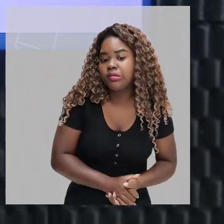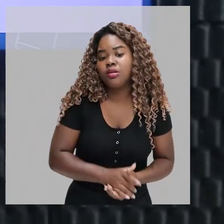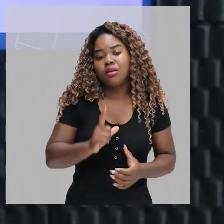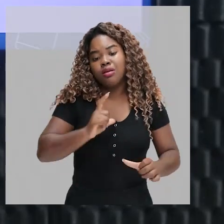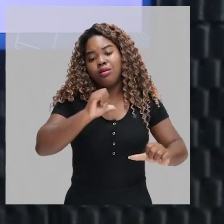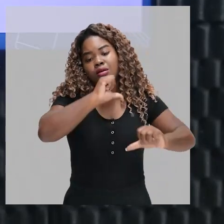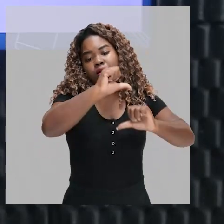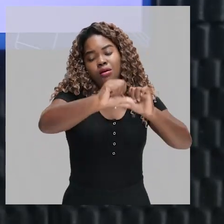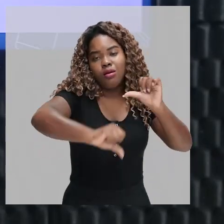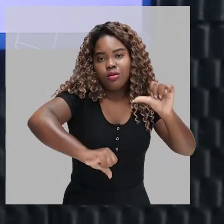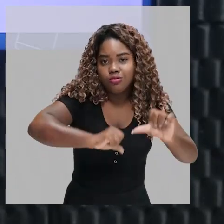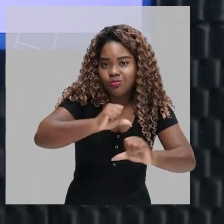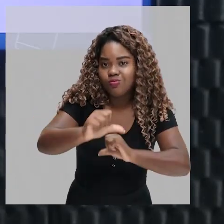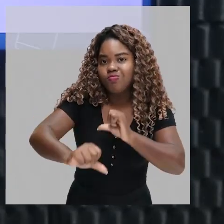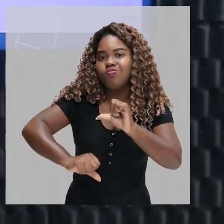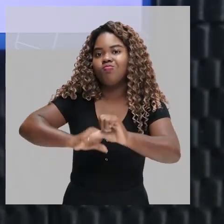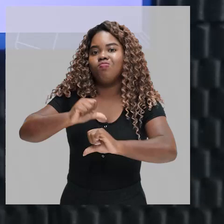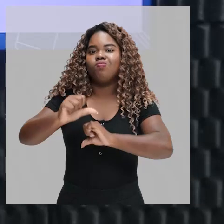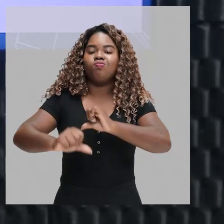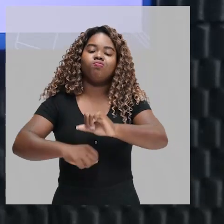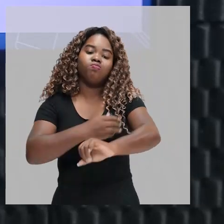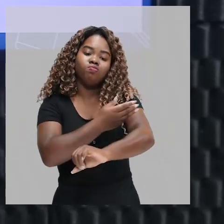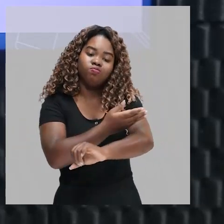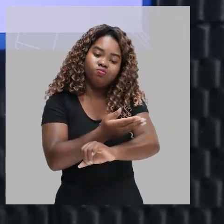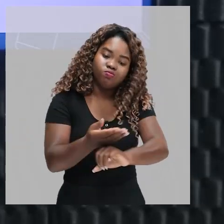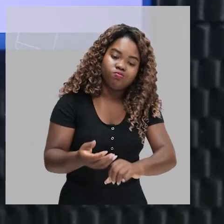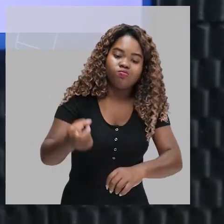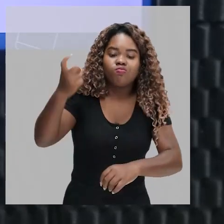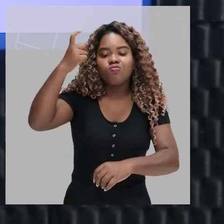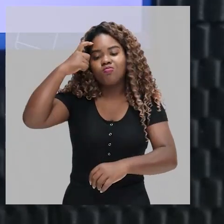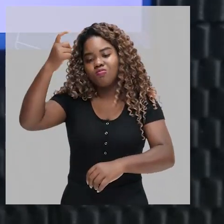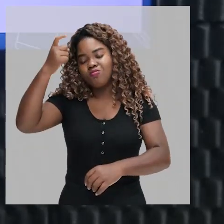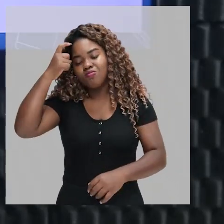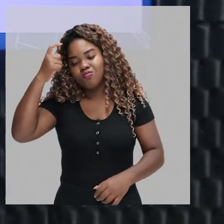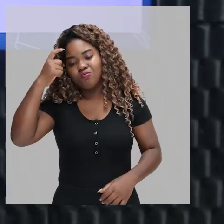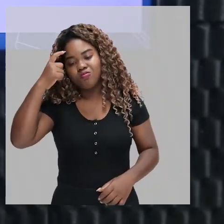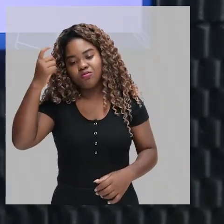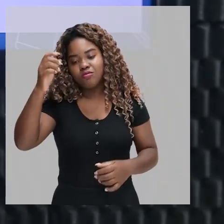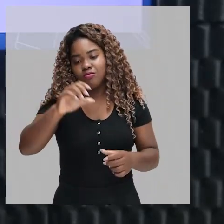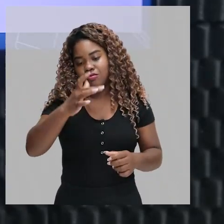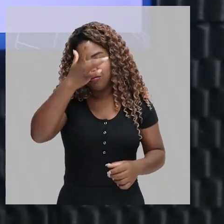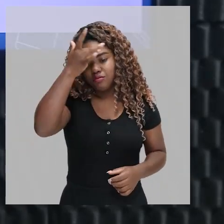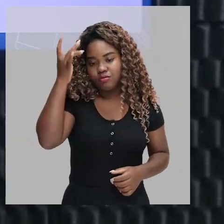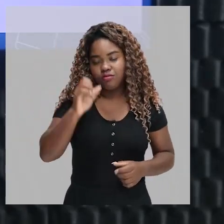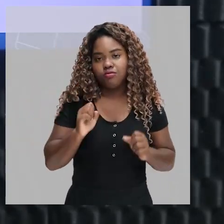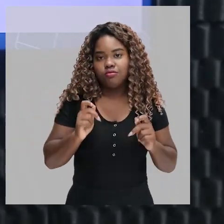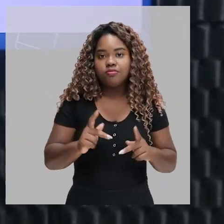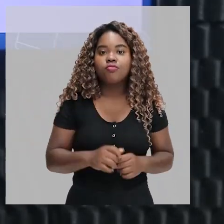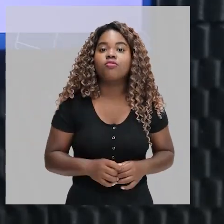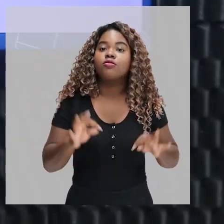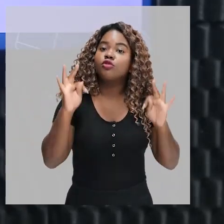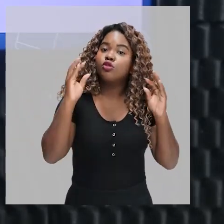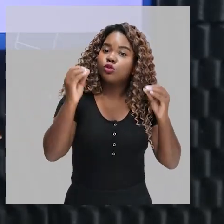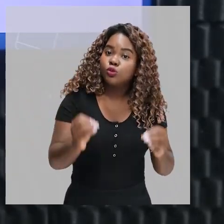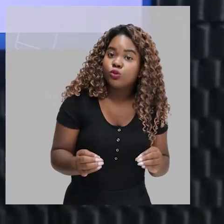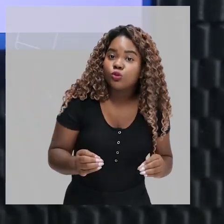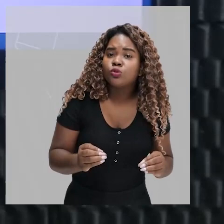grandes transformações do comportamento no pensamento das pessoas tá bom tudo que revoluciona